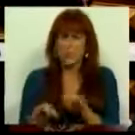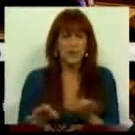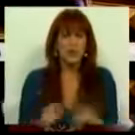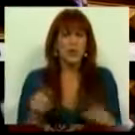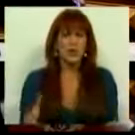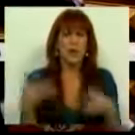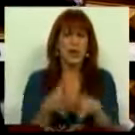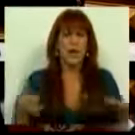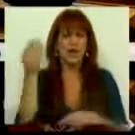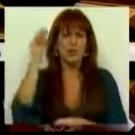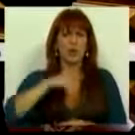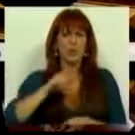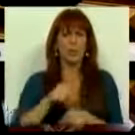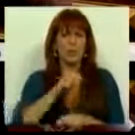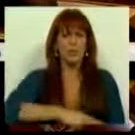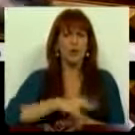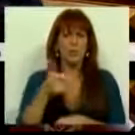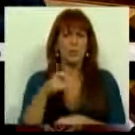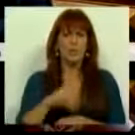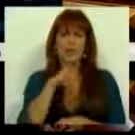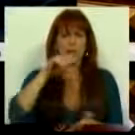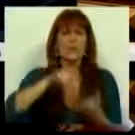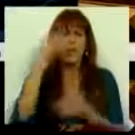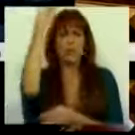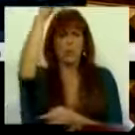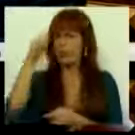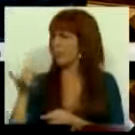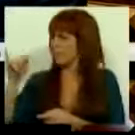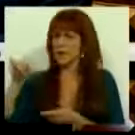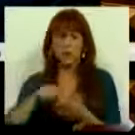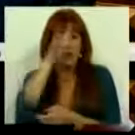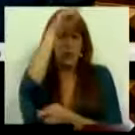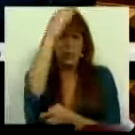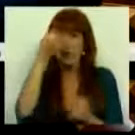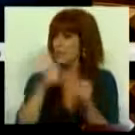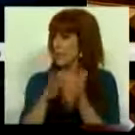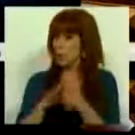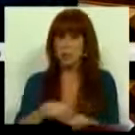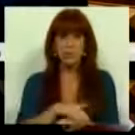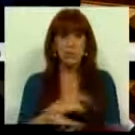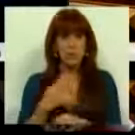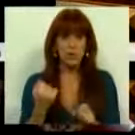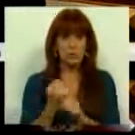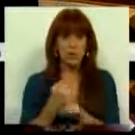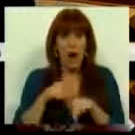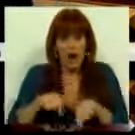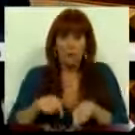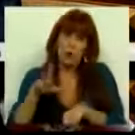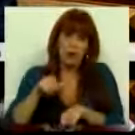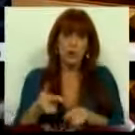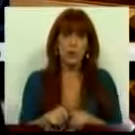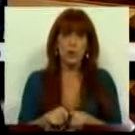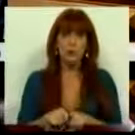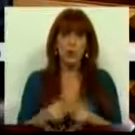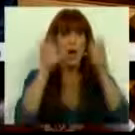aos dos grandes bancos portugueses. O Millennium BCP também tem sede no Porto, o BPI tem sede no Porto. Mas toda a administração funciona efetivamente em Lisboa,